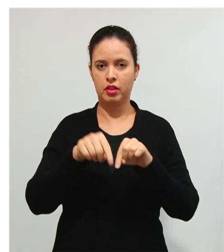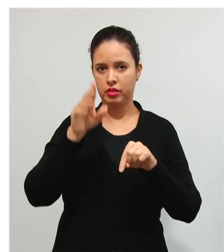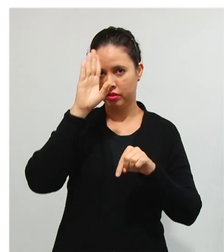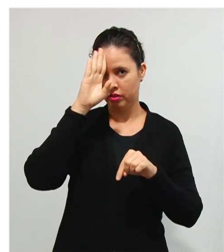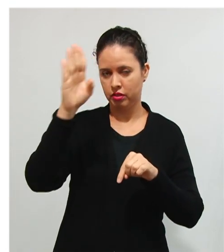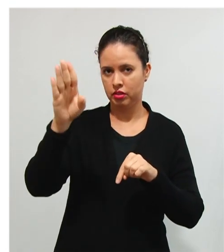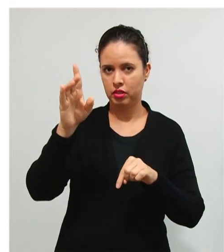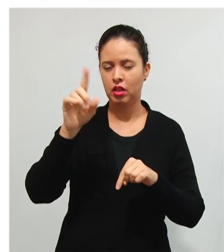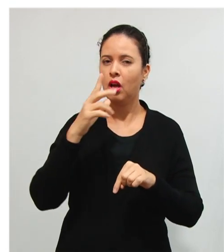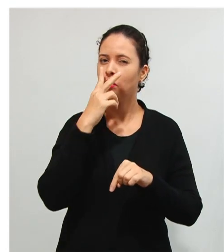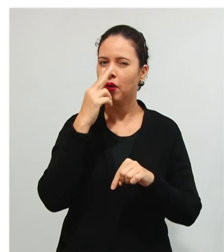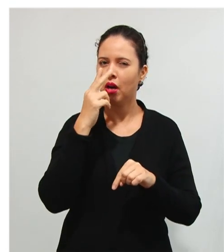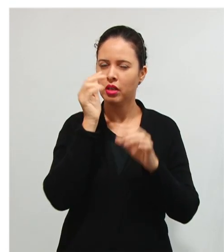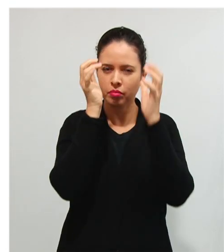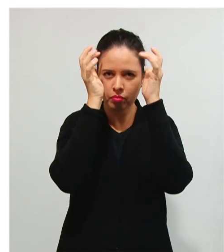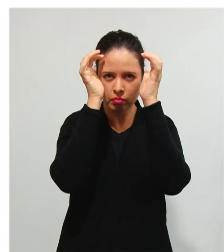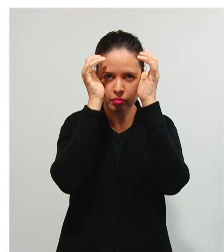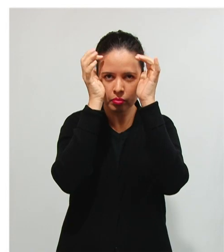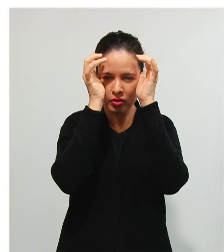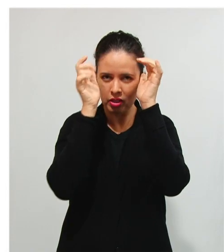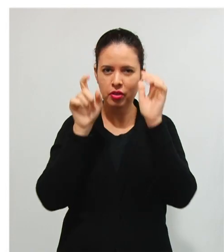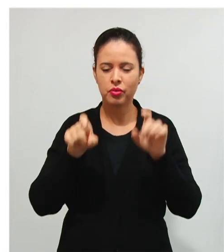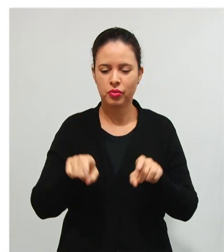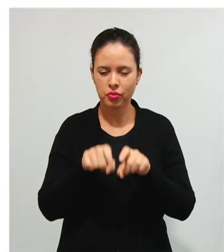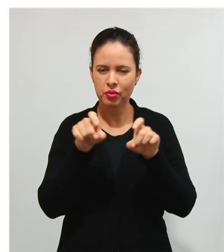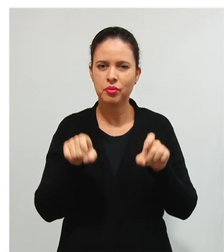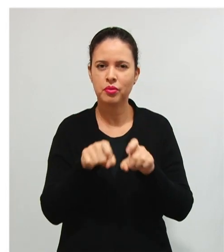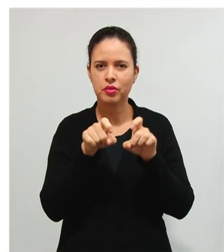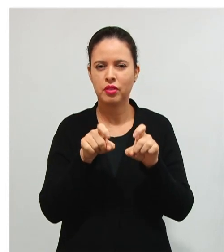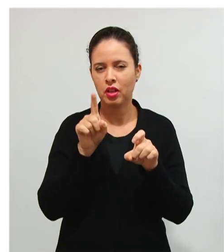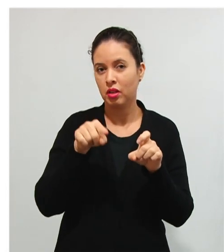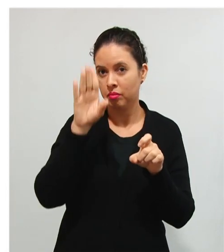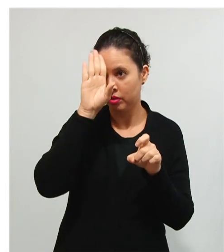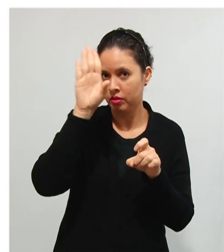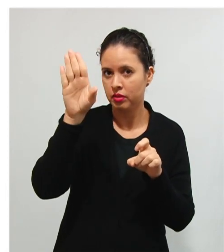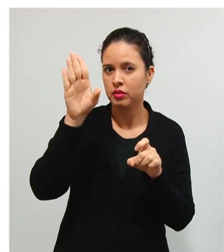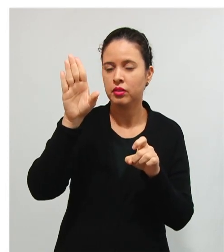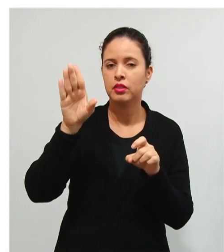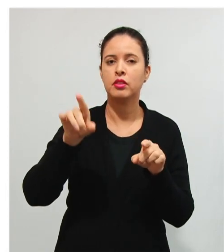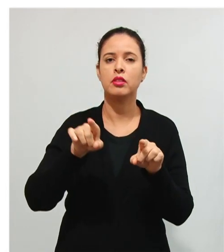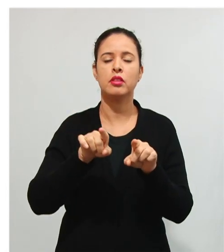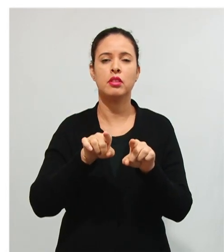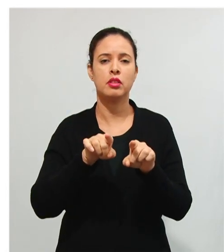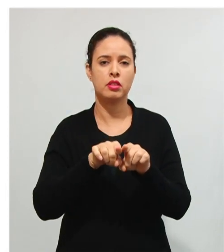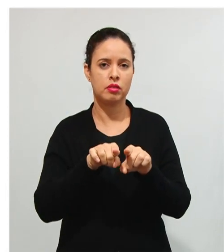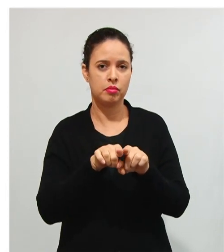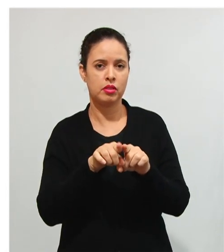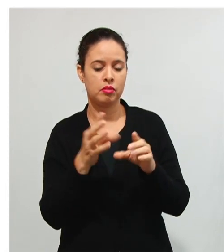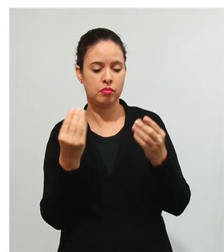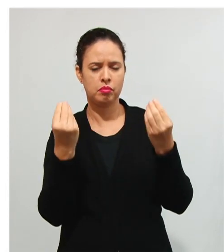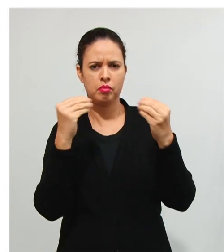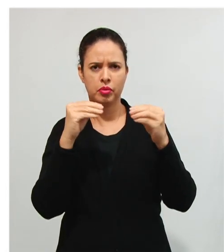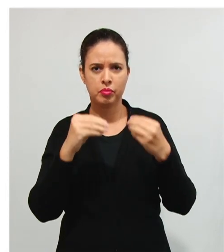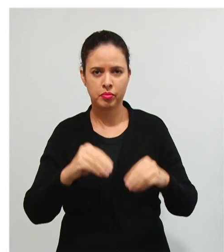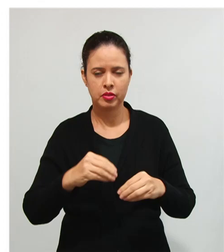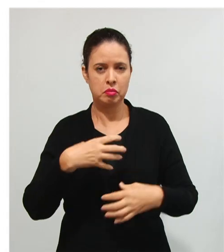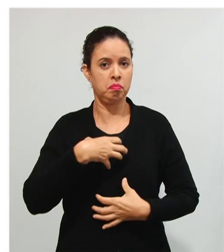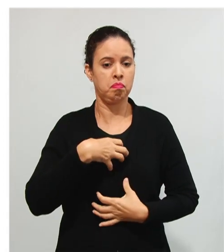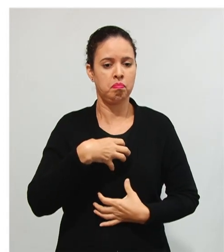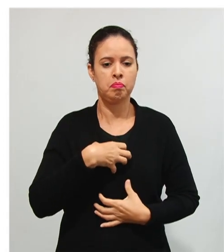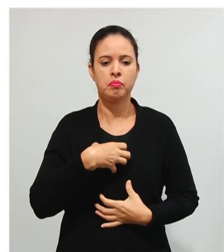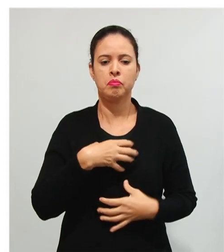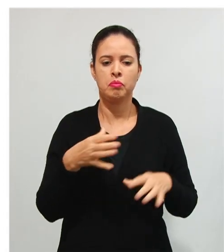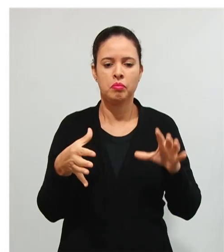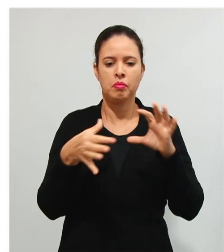seria o cérebro, o computador, o computador principal da máquina, e a partir desse você insere sensores. Então se eu